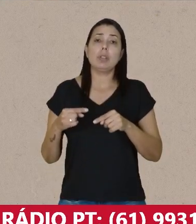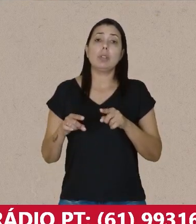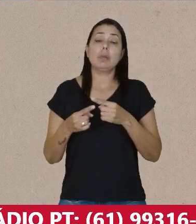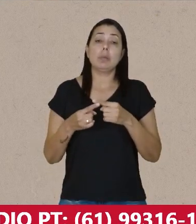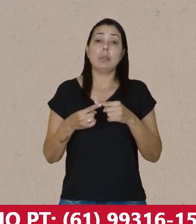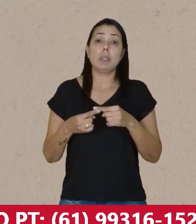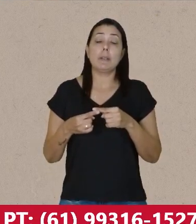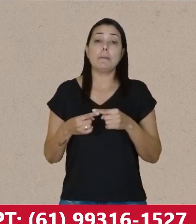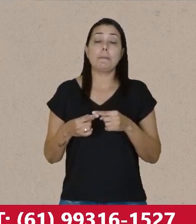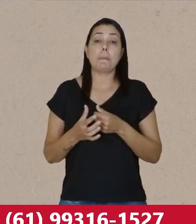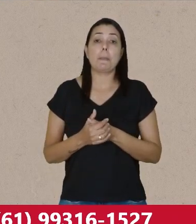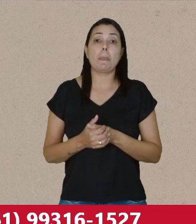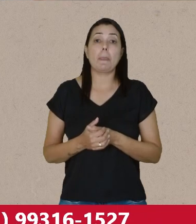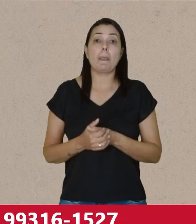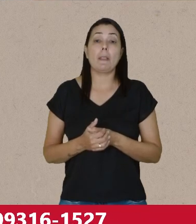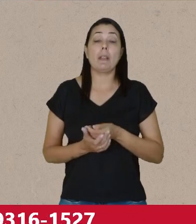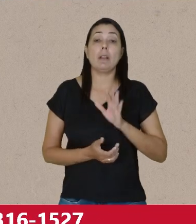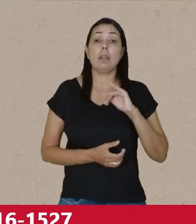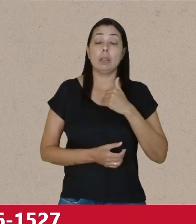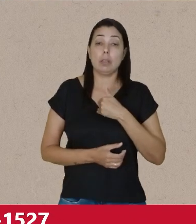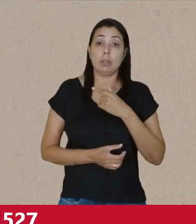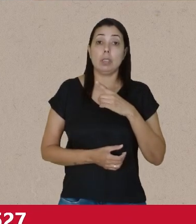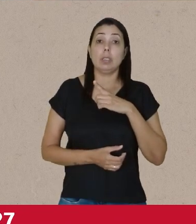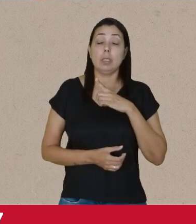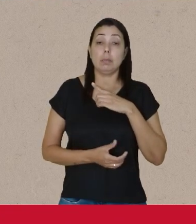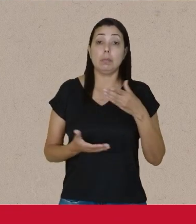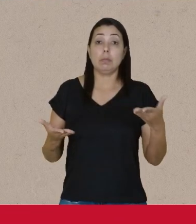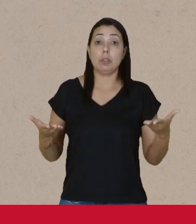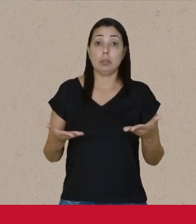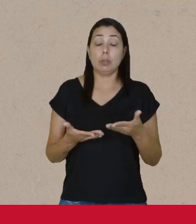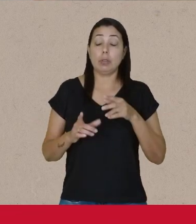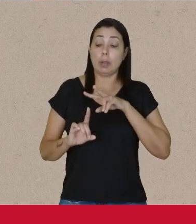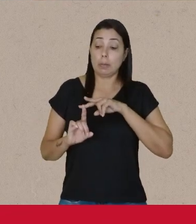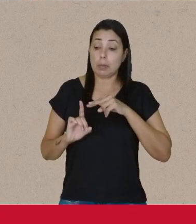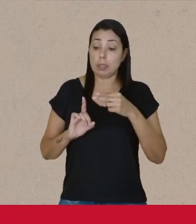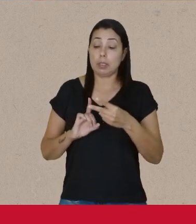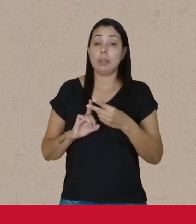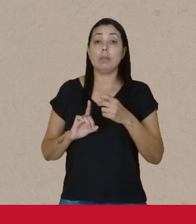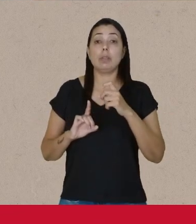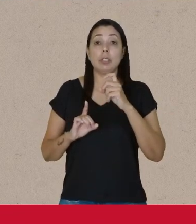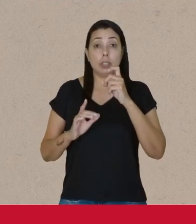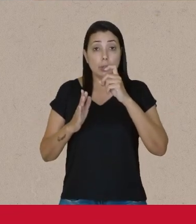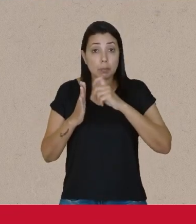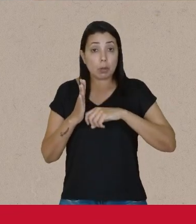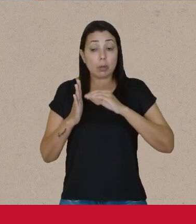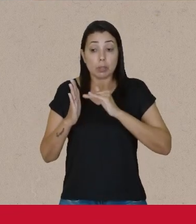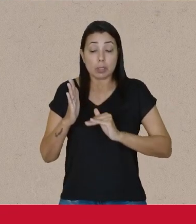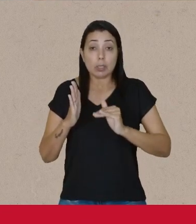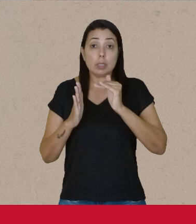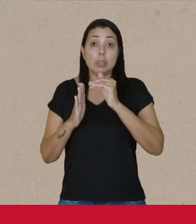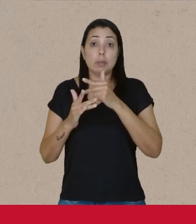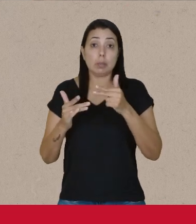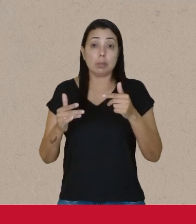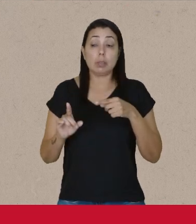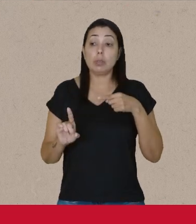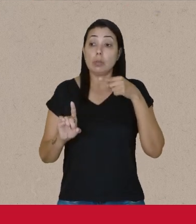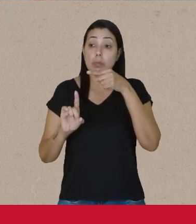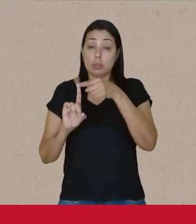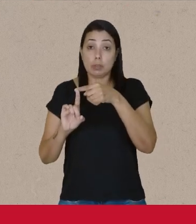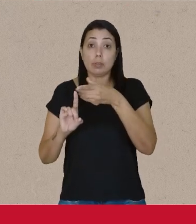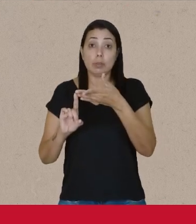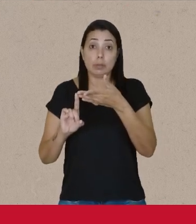quê? A gente tem, né, hoje aí uma perspectiva de inflação acima do teto da meta